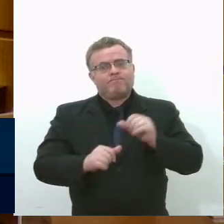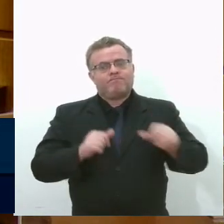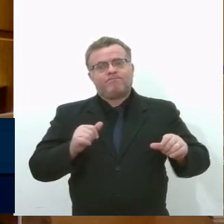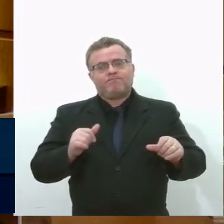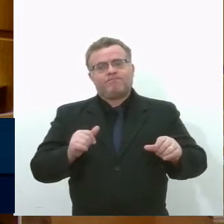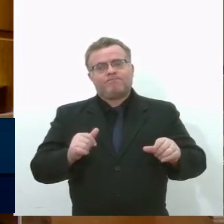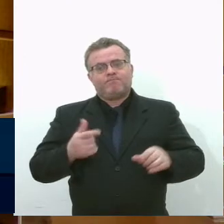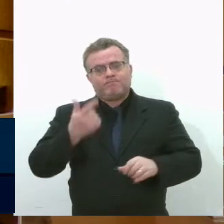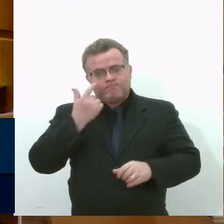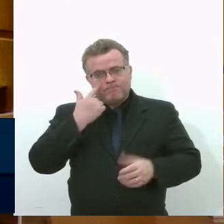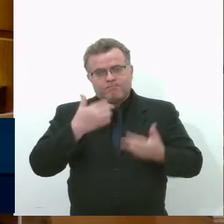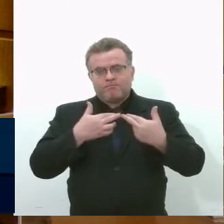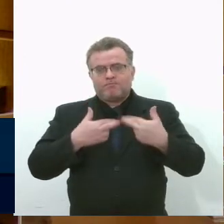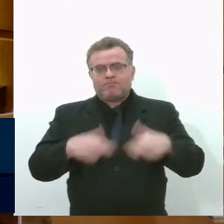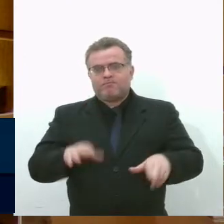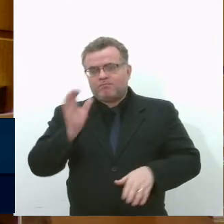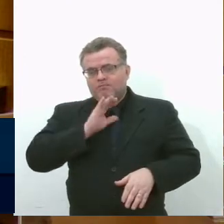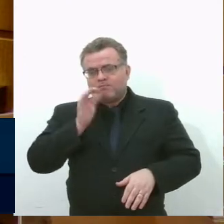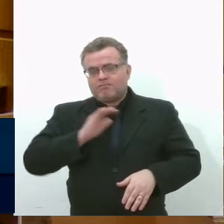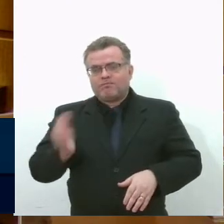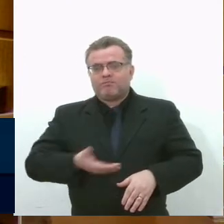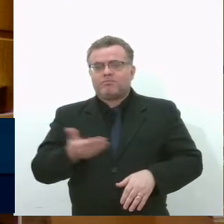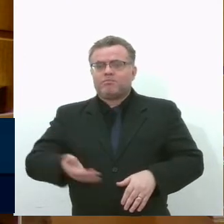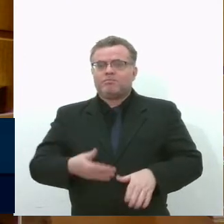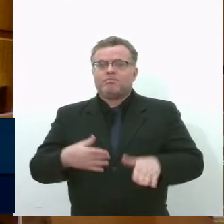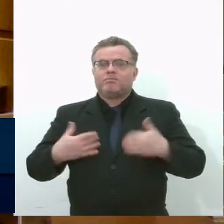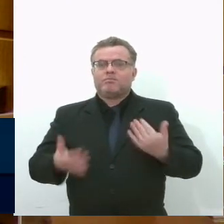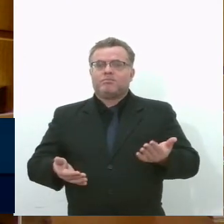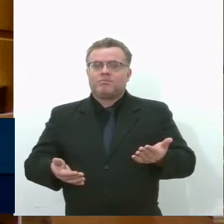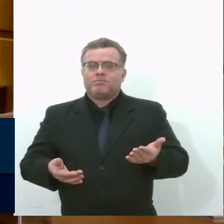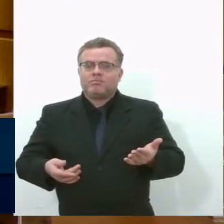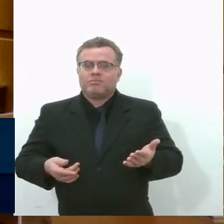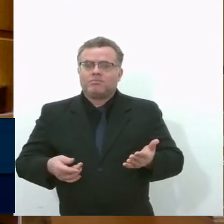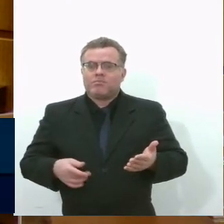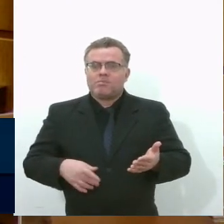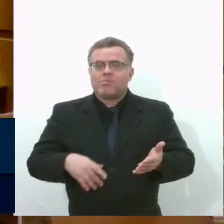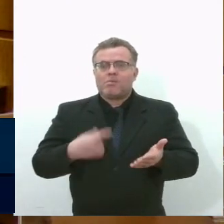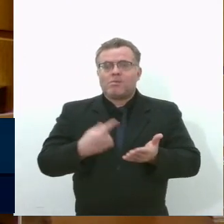imediatamente. E se não for verificada imediatamente,